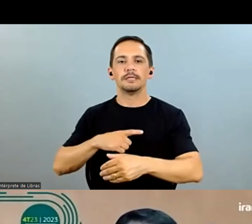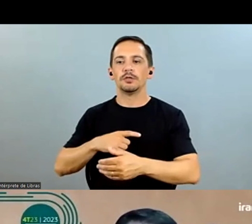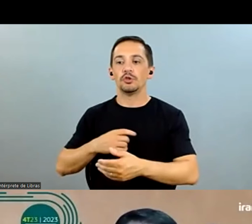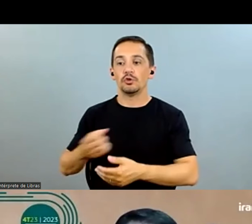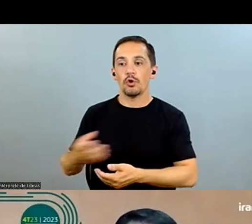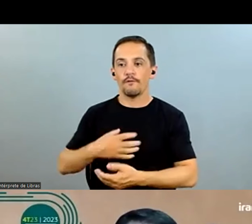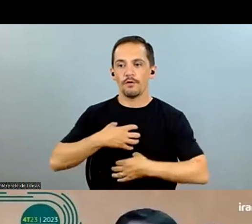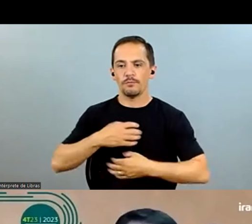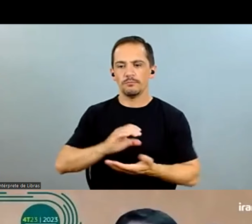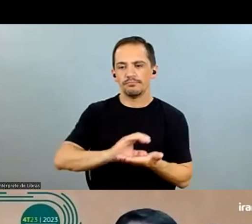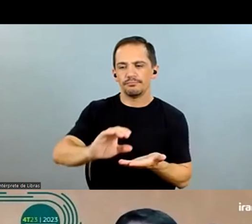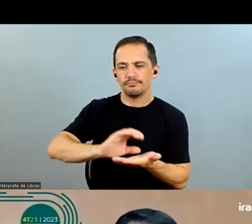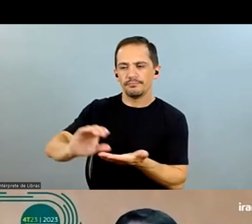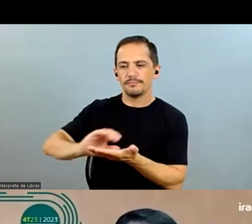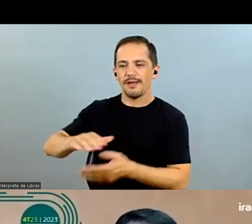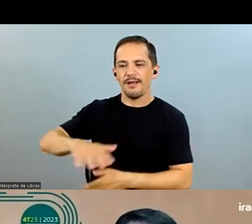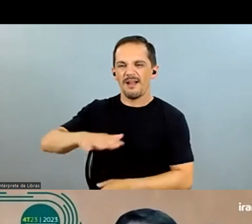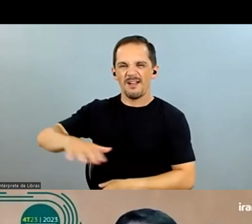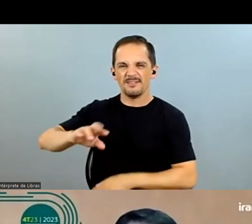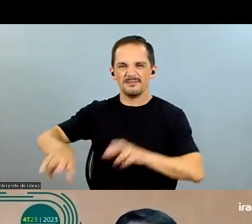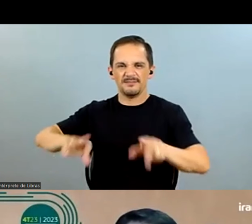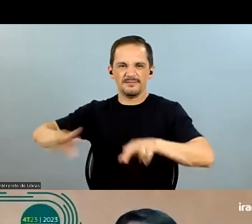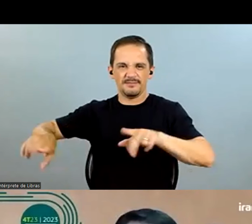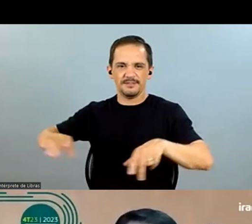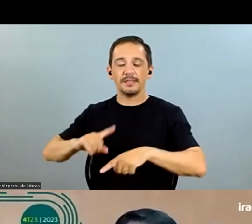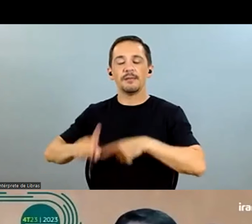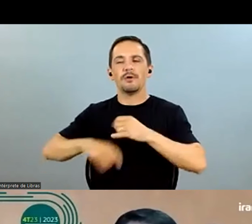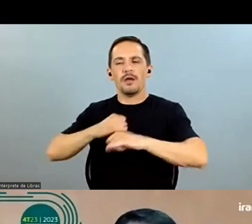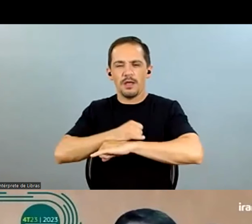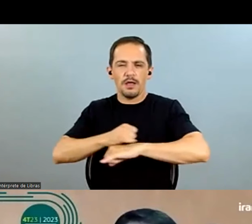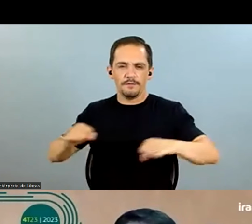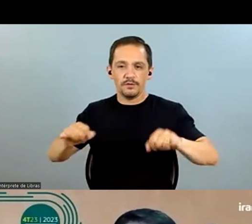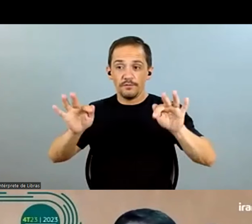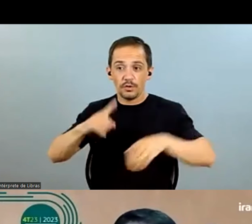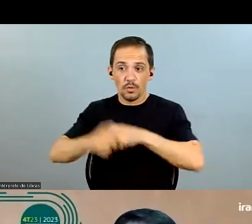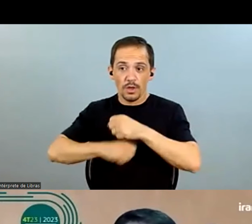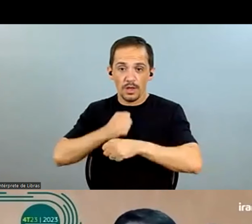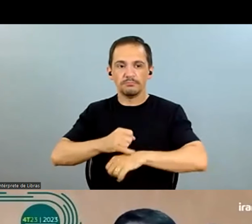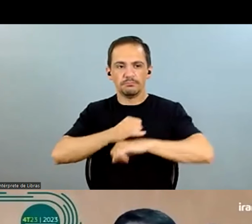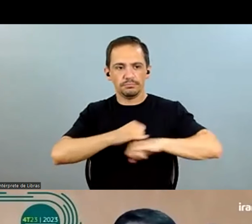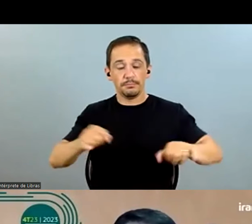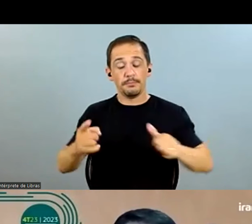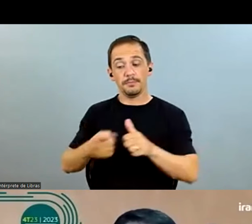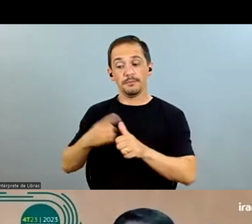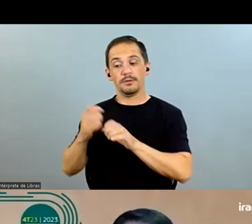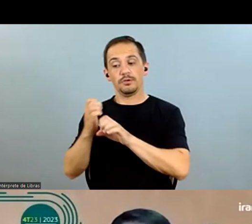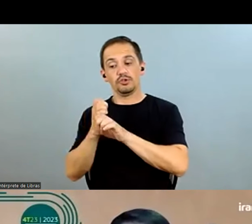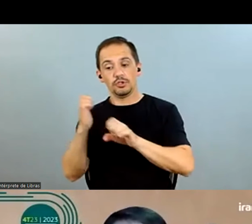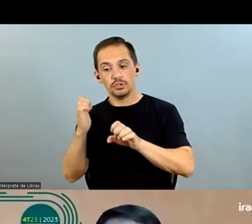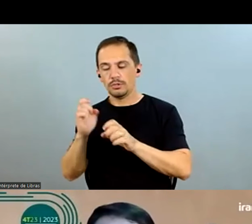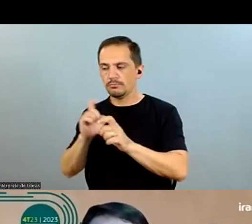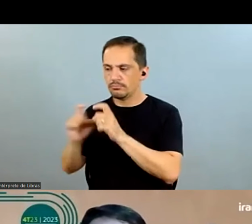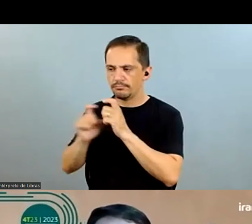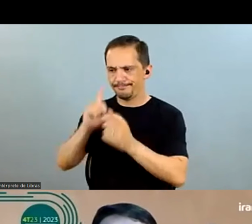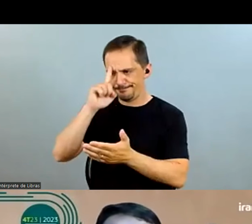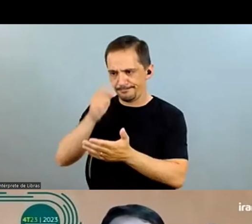divulgados eh com mais detalhes ao final desse ano depois que as engenharias e e a definição do do do valor